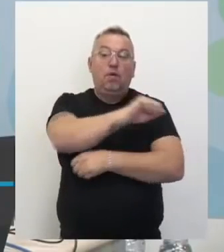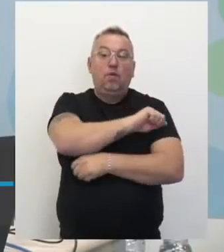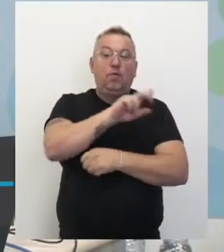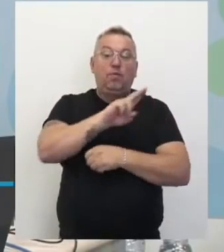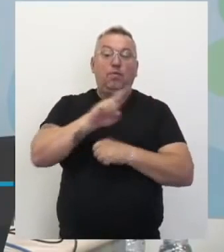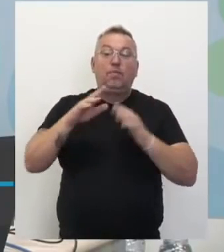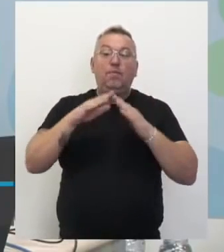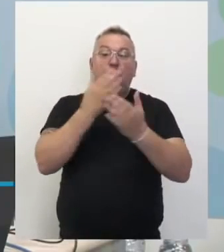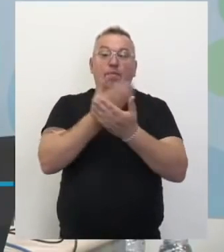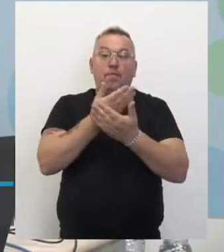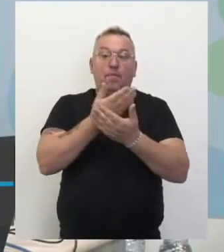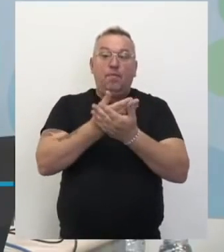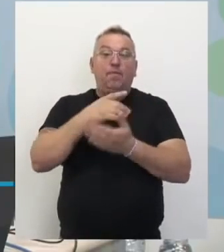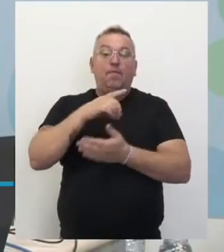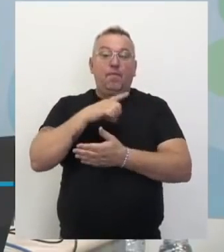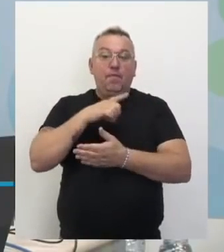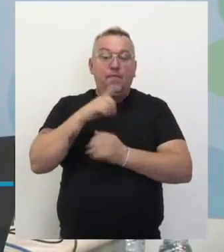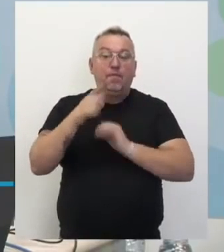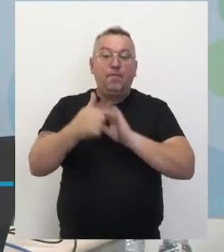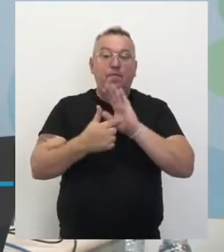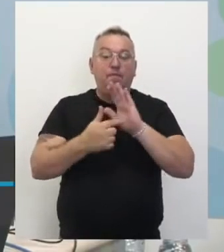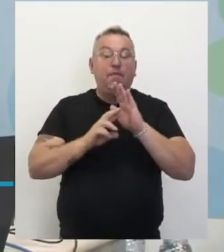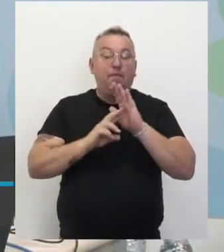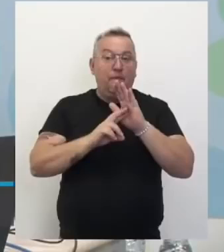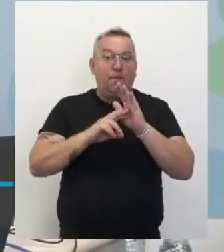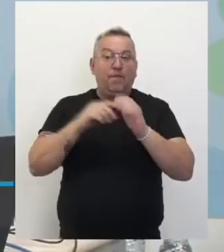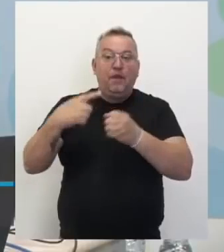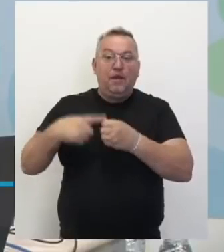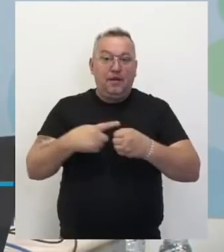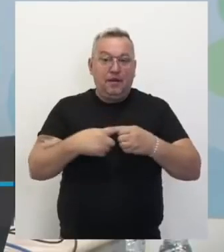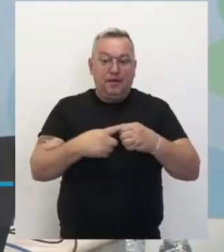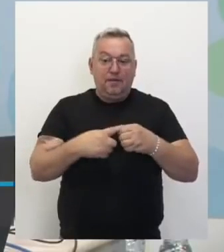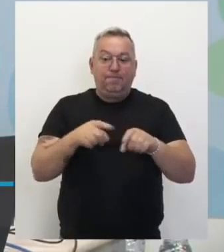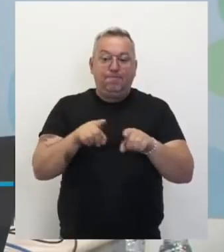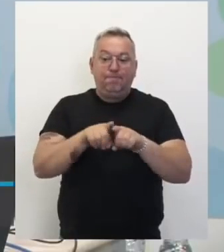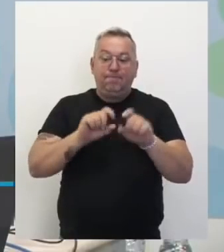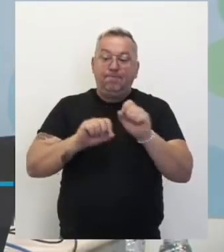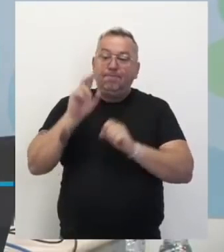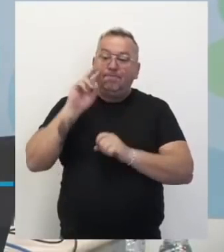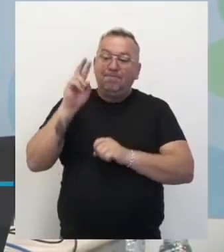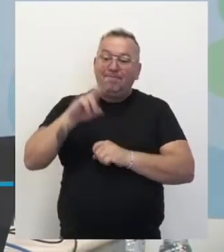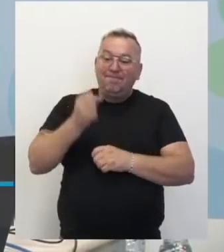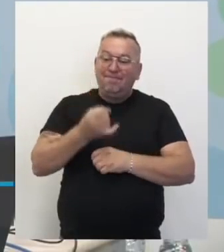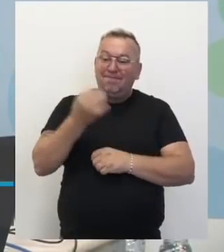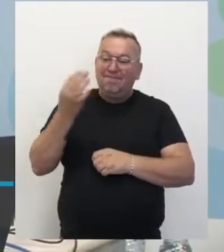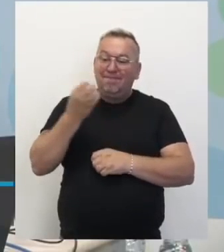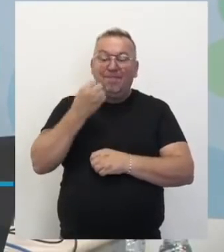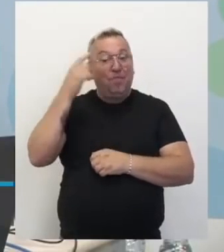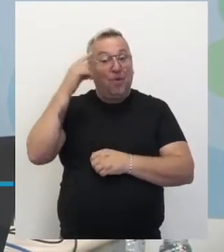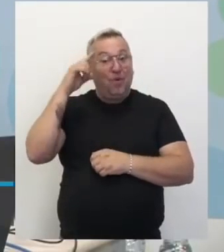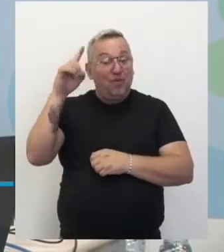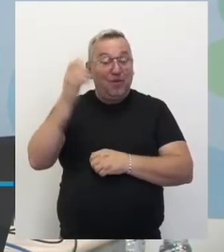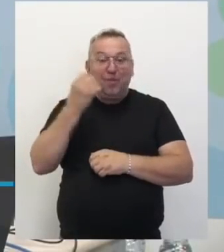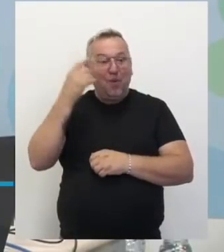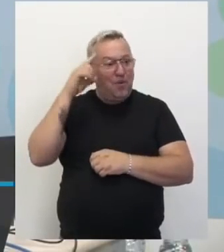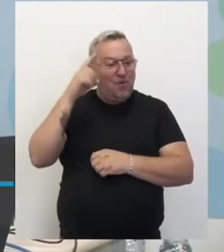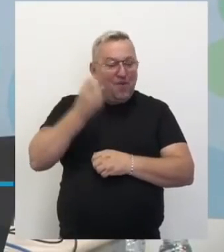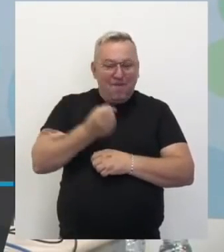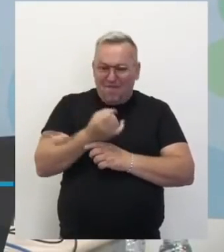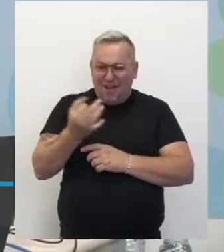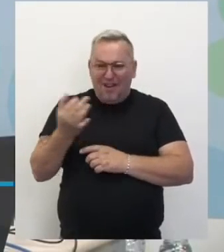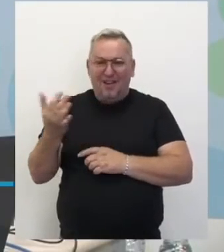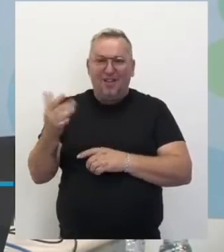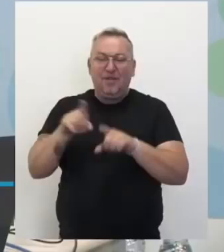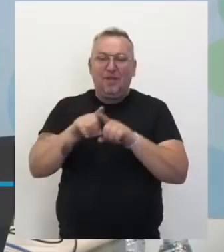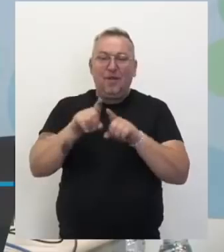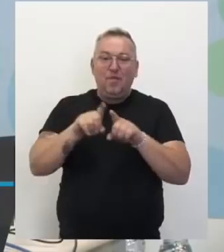escola que você está representando, a cidade, enfim. Estou vendo aqui que tem vários bons dias aqui também. O